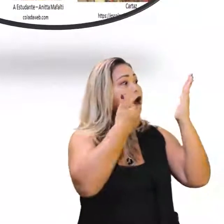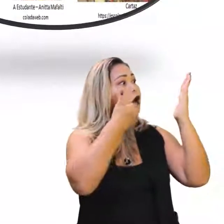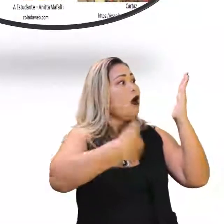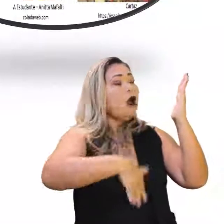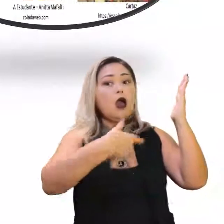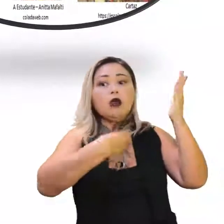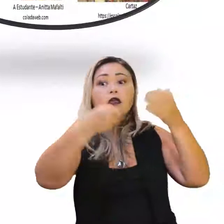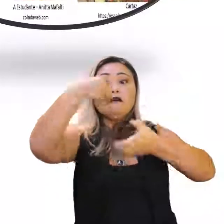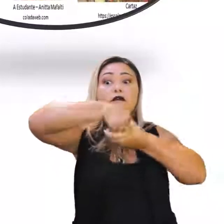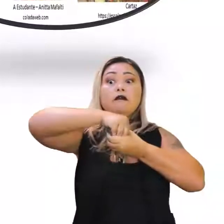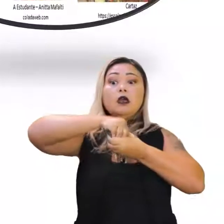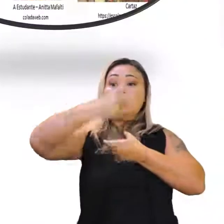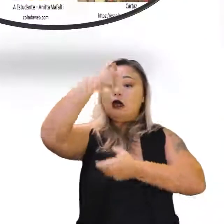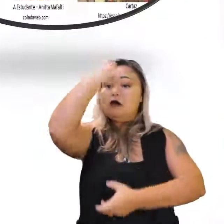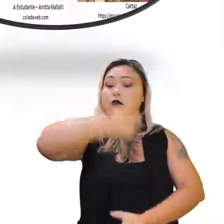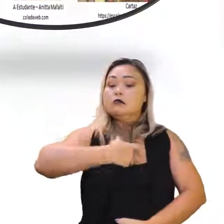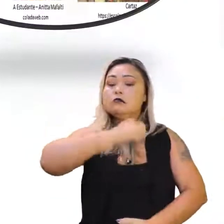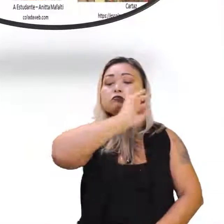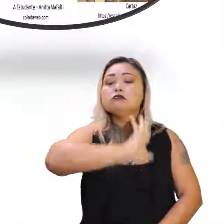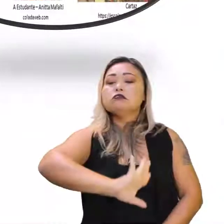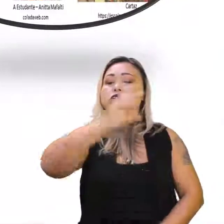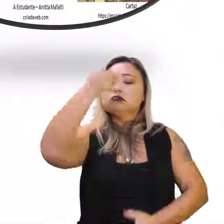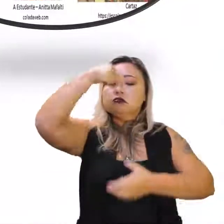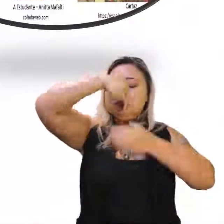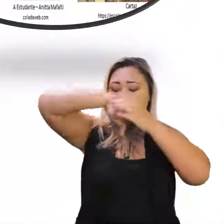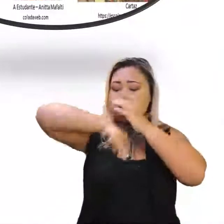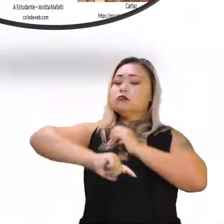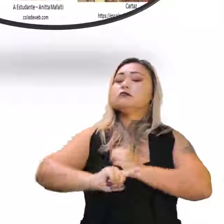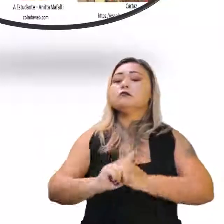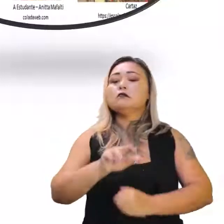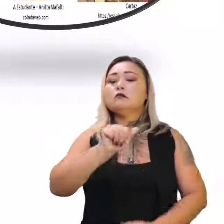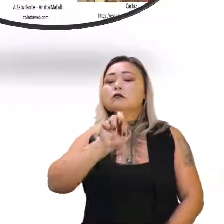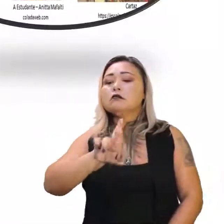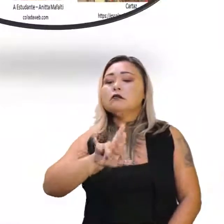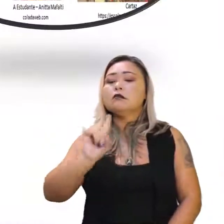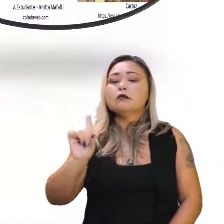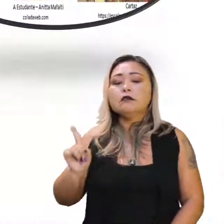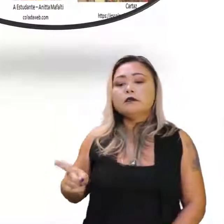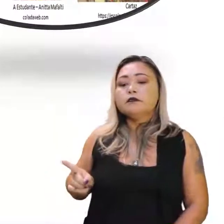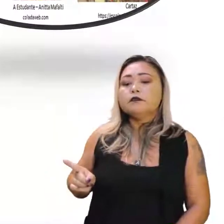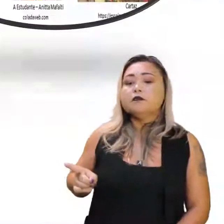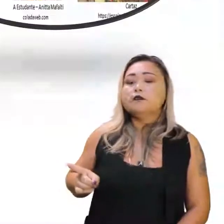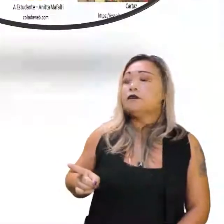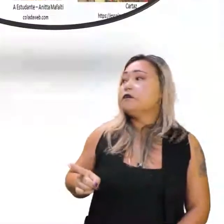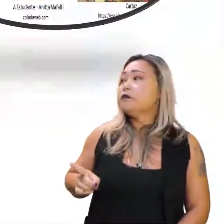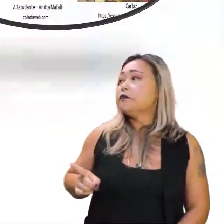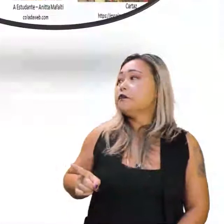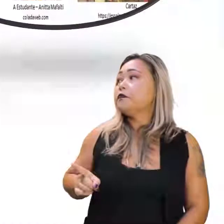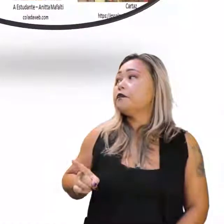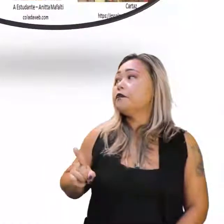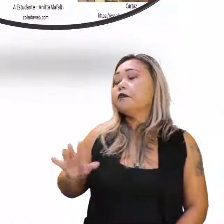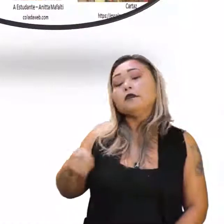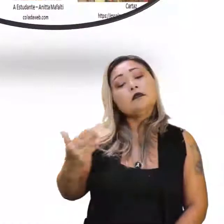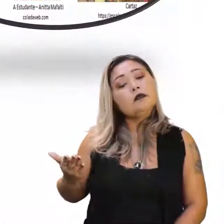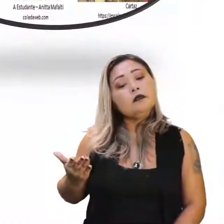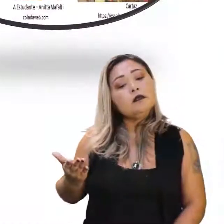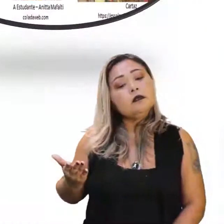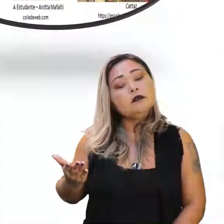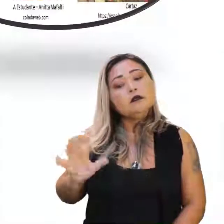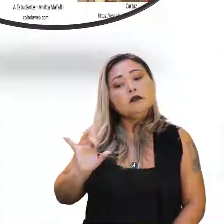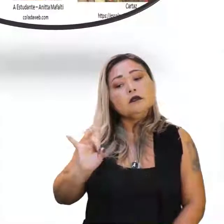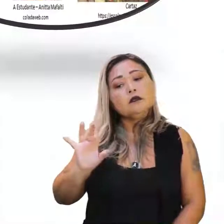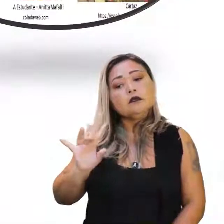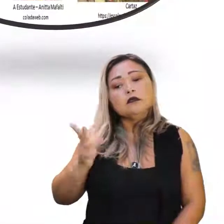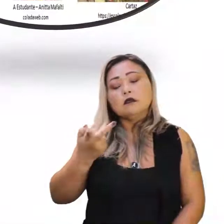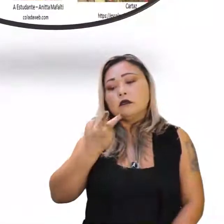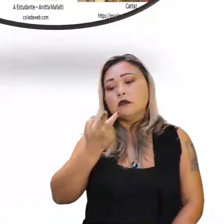da vida interior, das imagens que vêm do fundo do ser. O senhor quer falar um pouquinho sobre o expressionismo, mais sobre o expressionismo? Vou